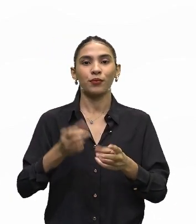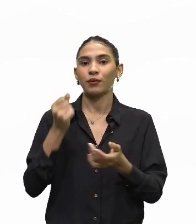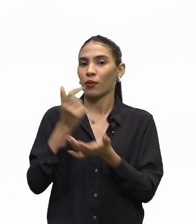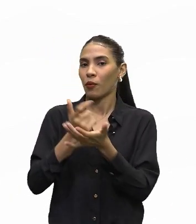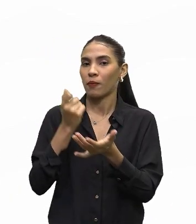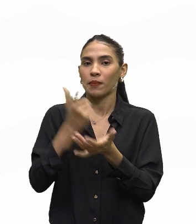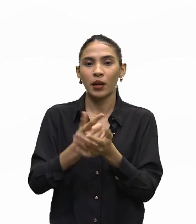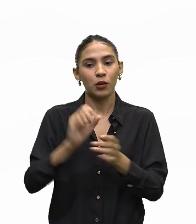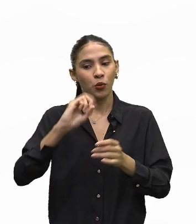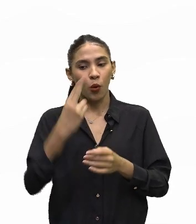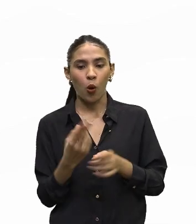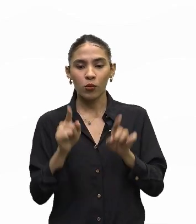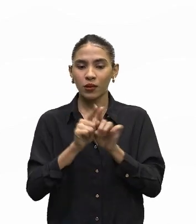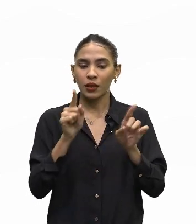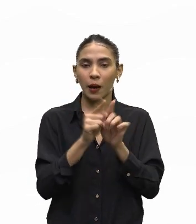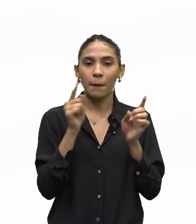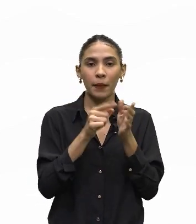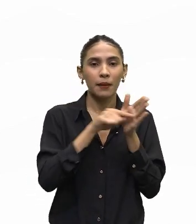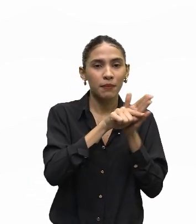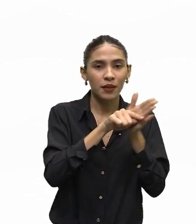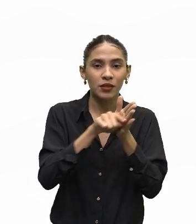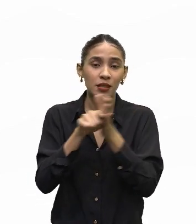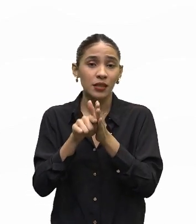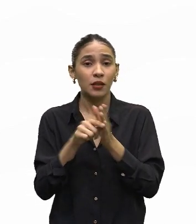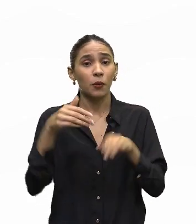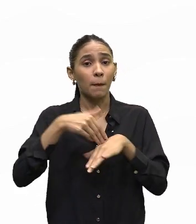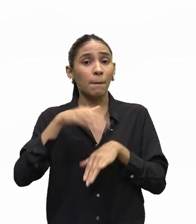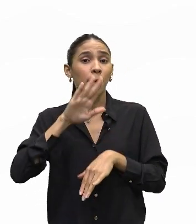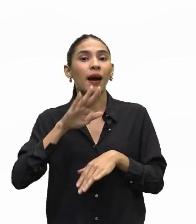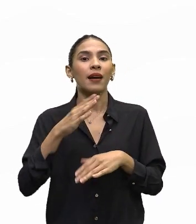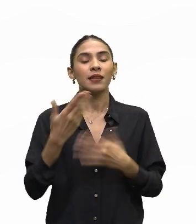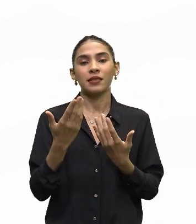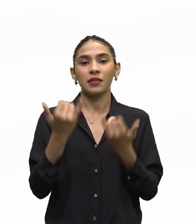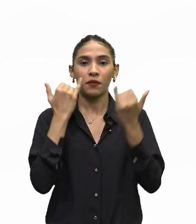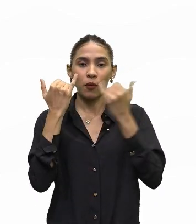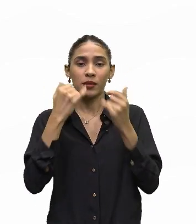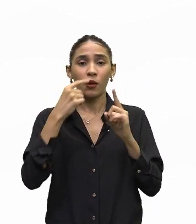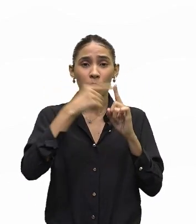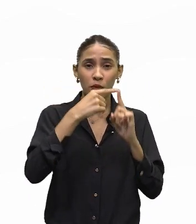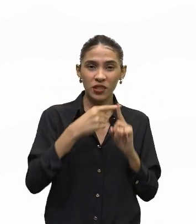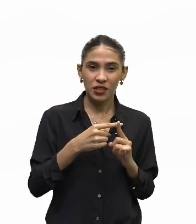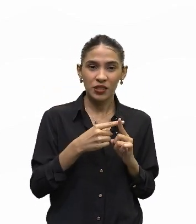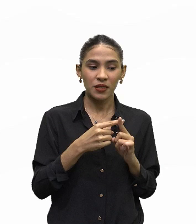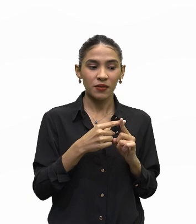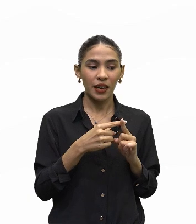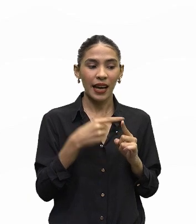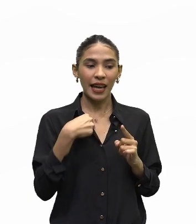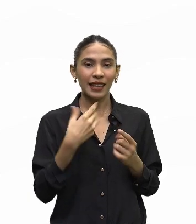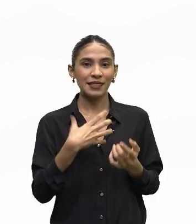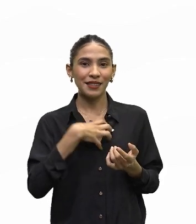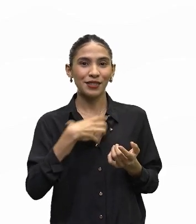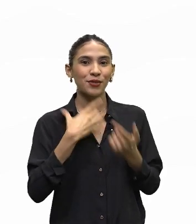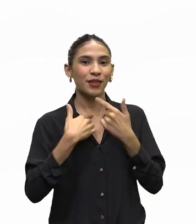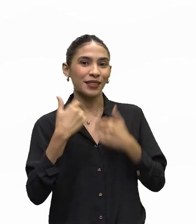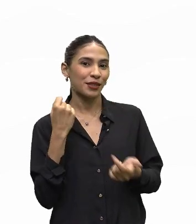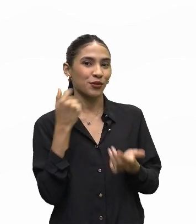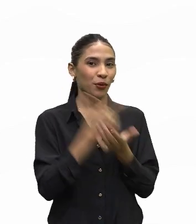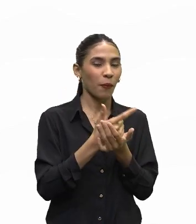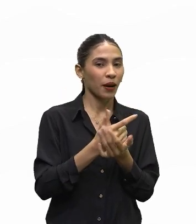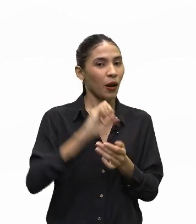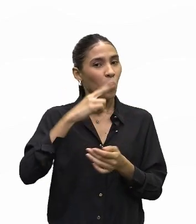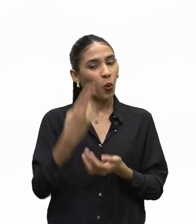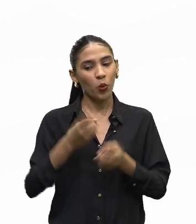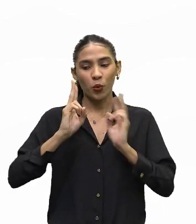buscando mais informações positivas para convencer ela de adquirir aquele ativo, ou então